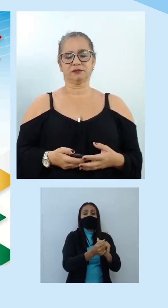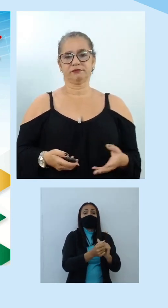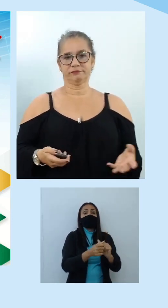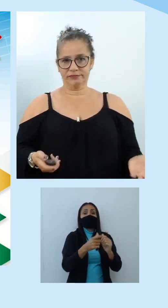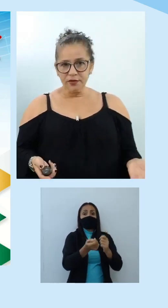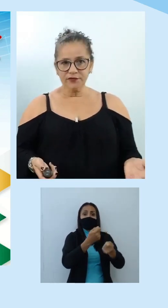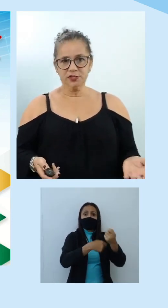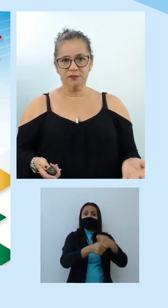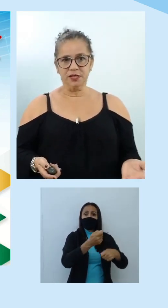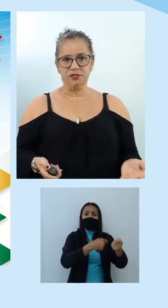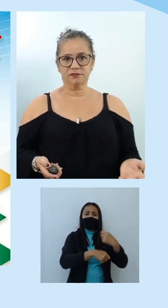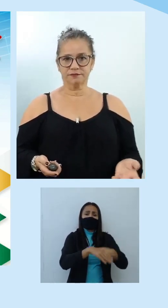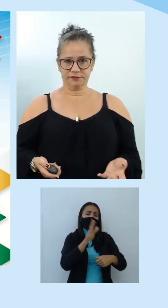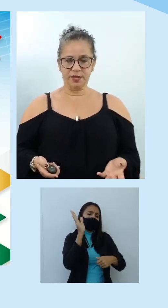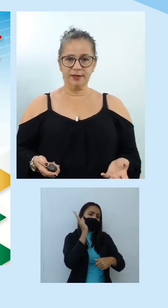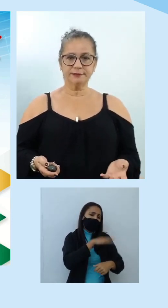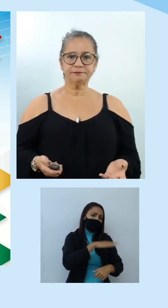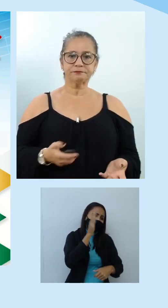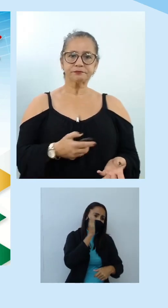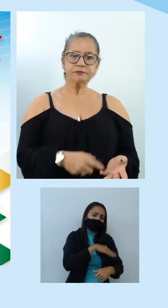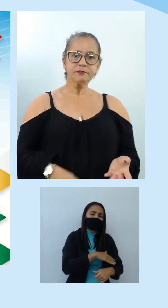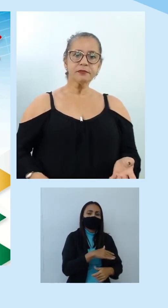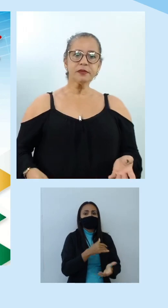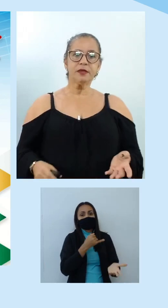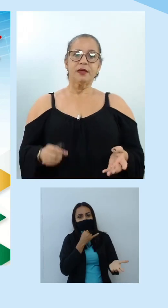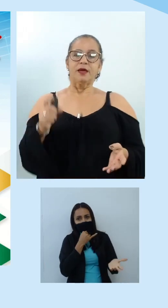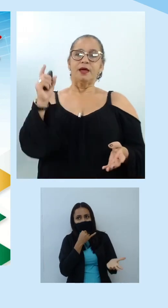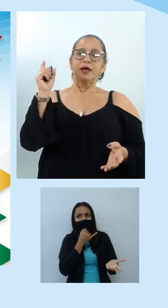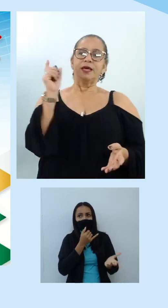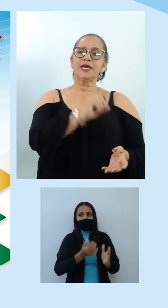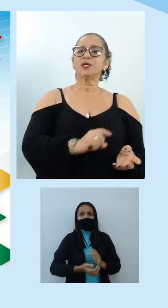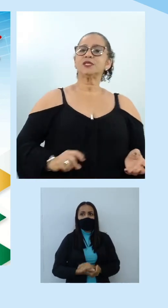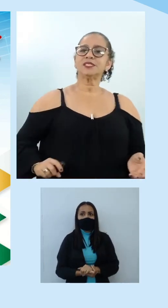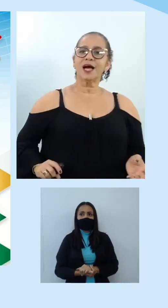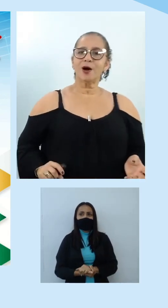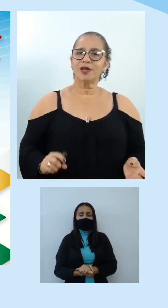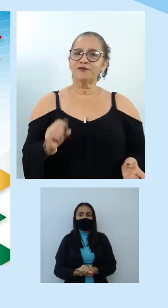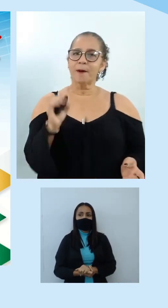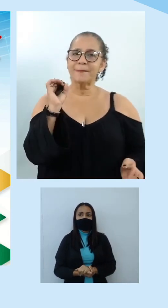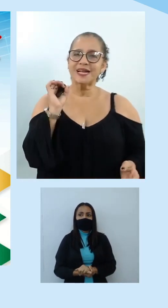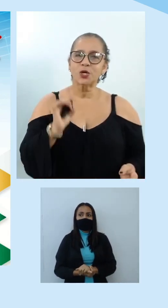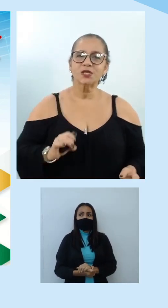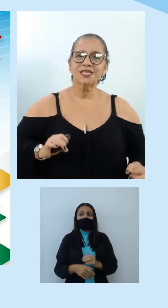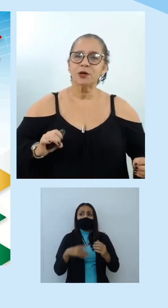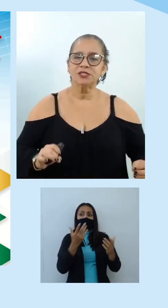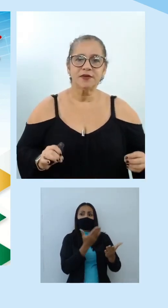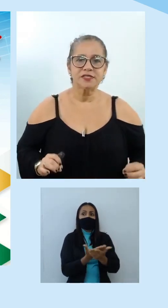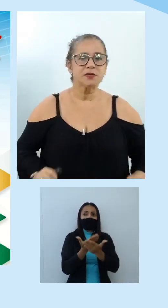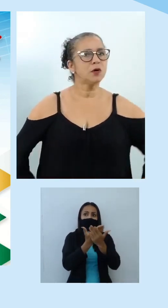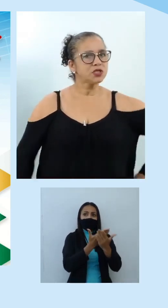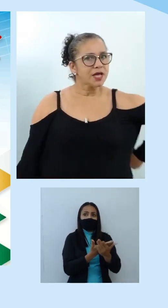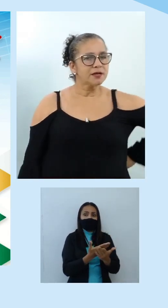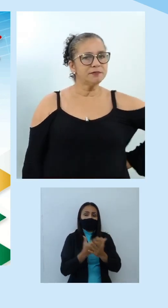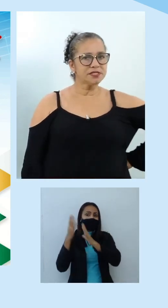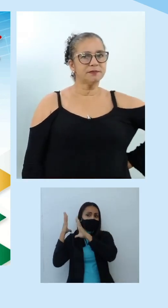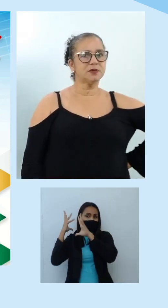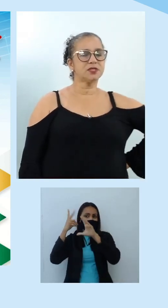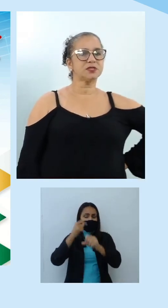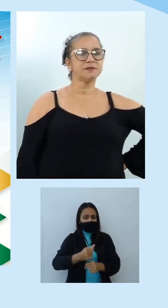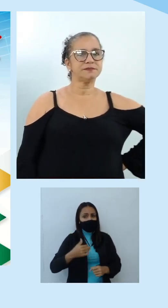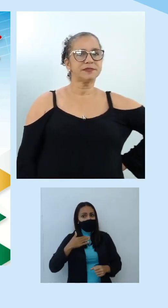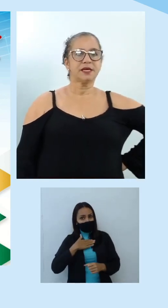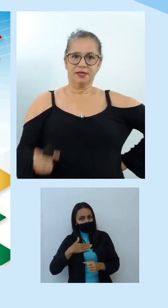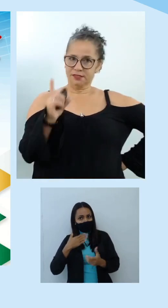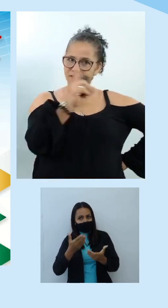administrado, infelizmente, tá? E a nossa aula, vamos para a nossa aula de revisão. Gostaram, meus